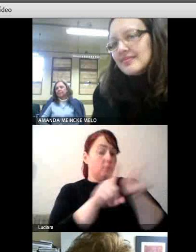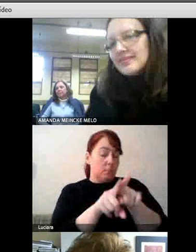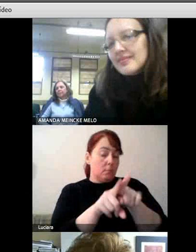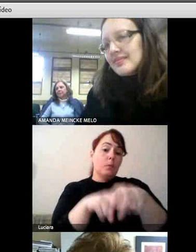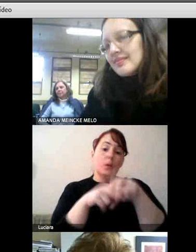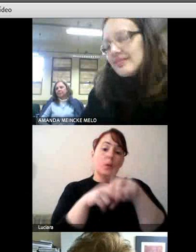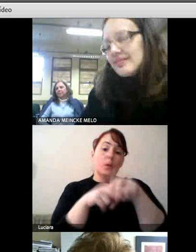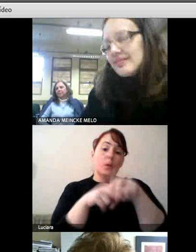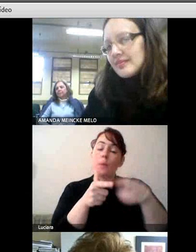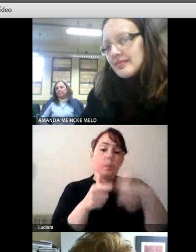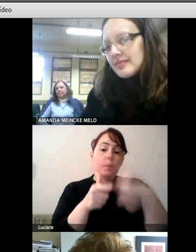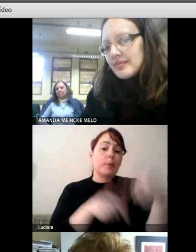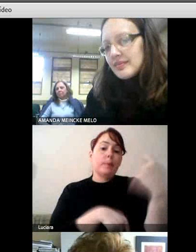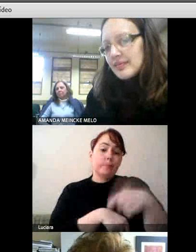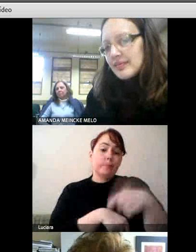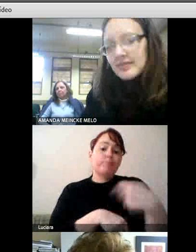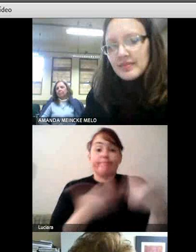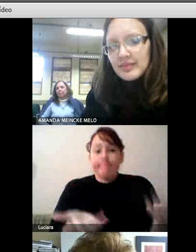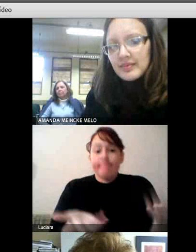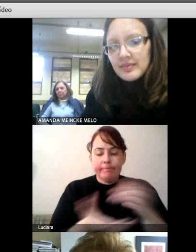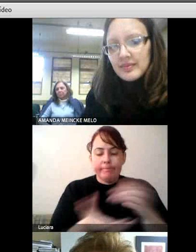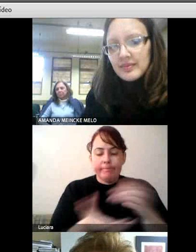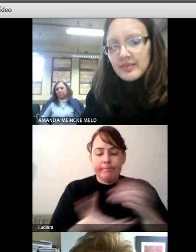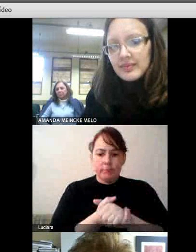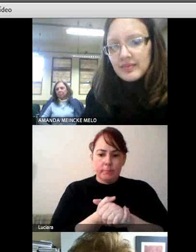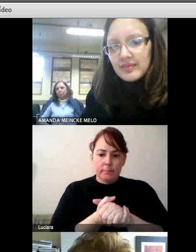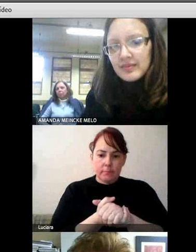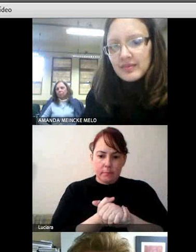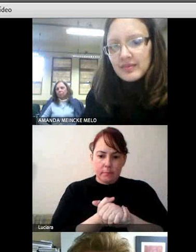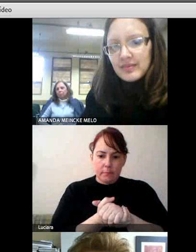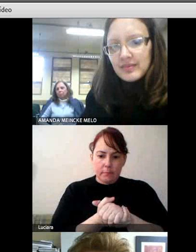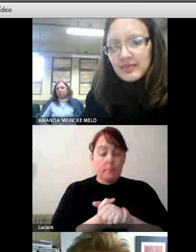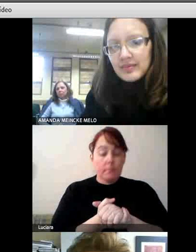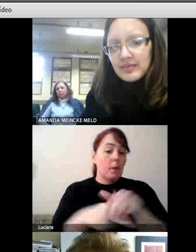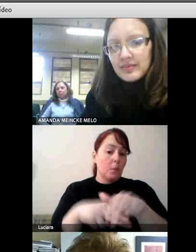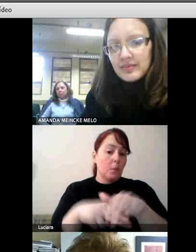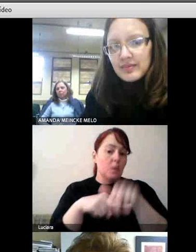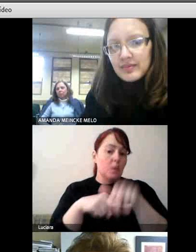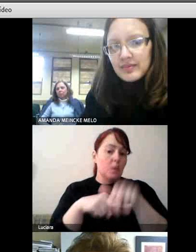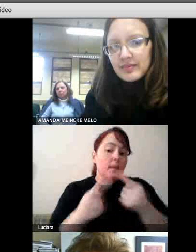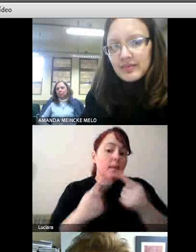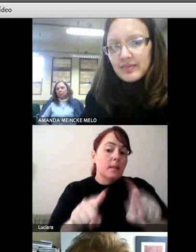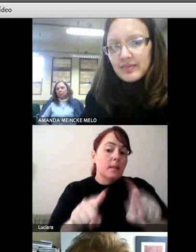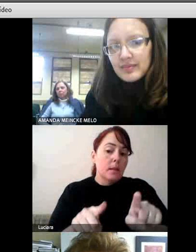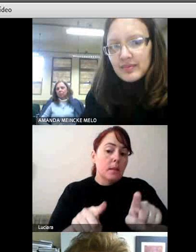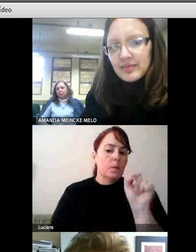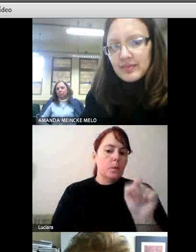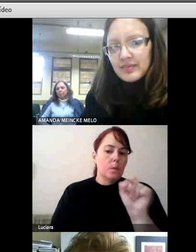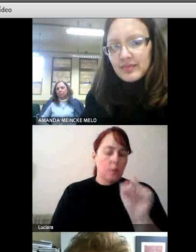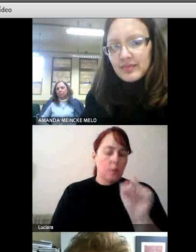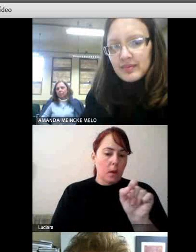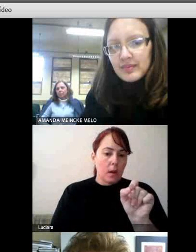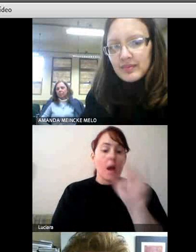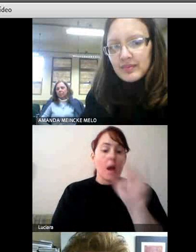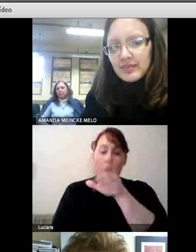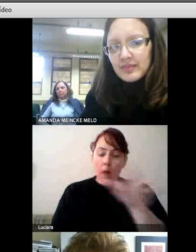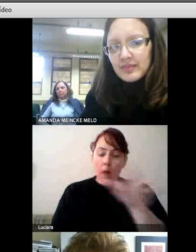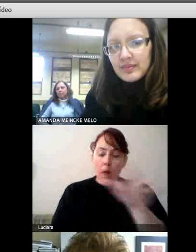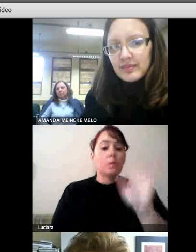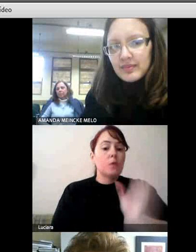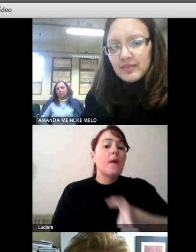do professor. Mas o professor está com um problema na frente. Se não criar esse problema, vai ser difícil a adesão do